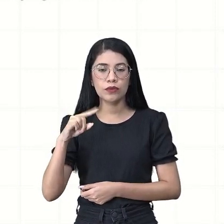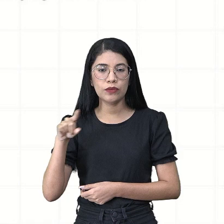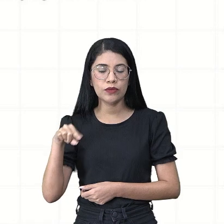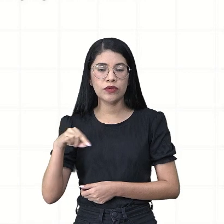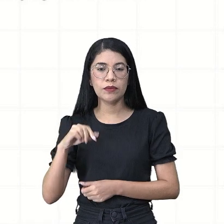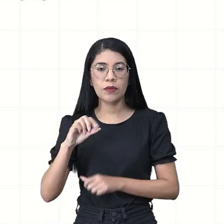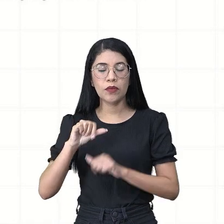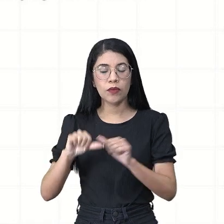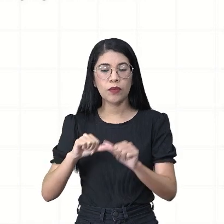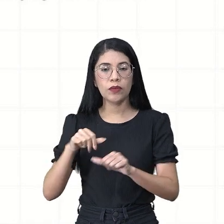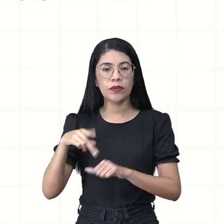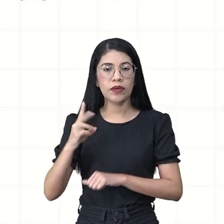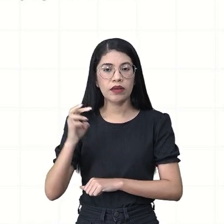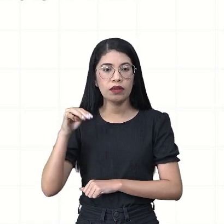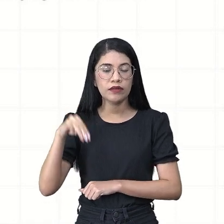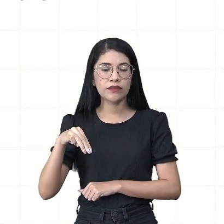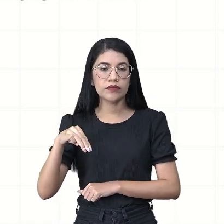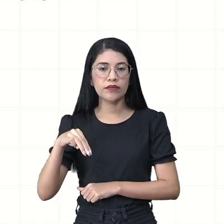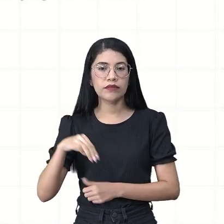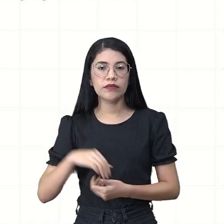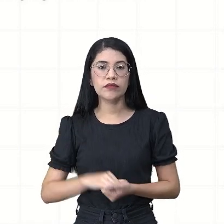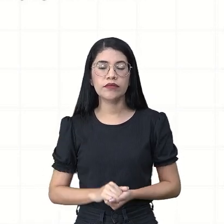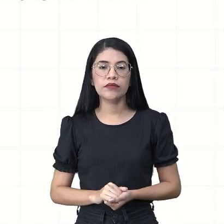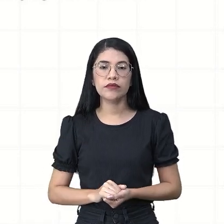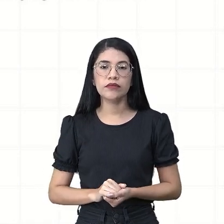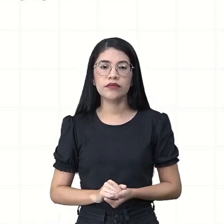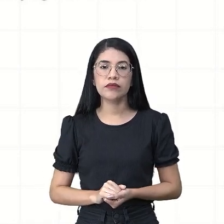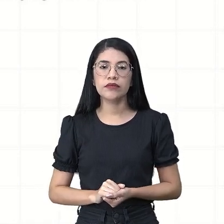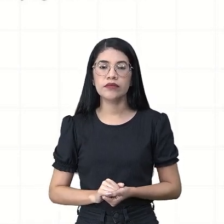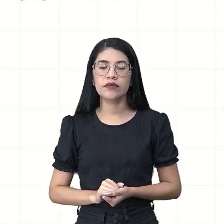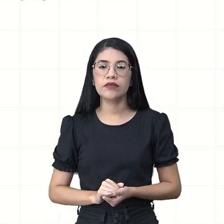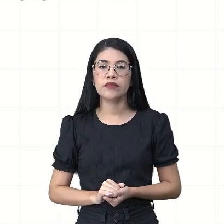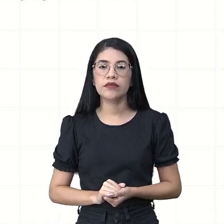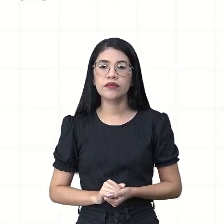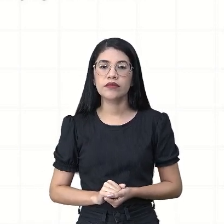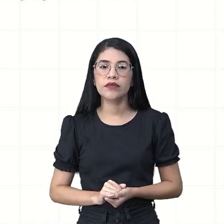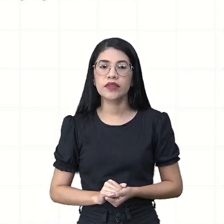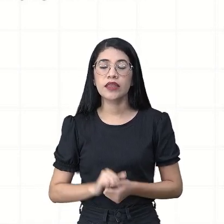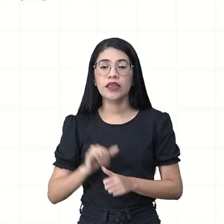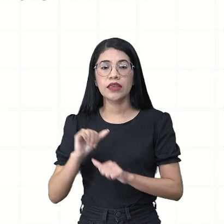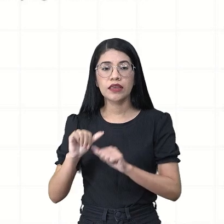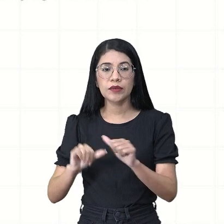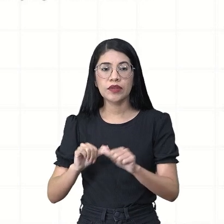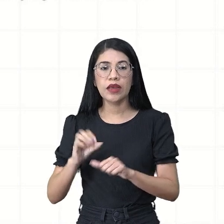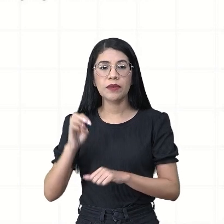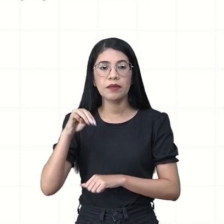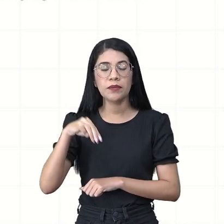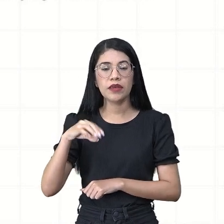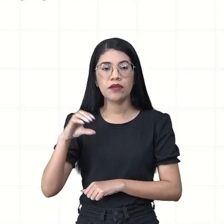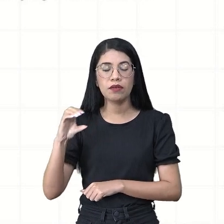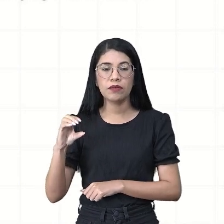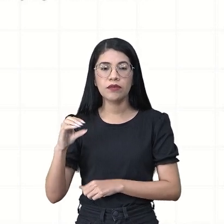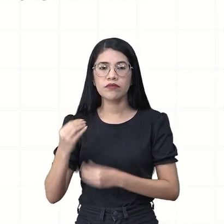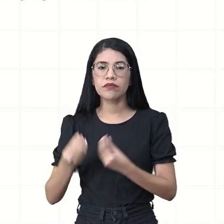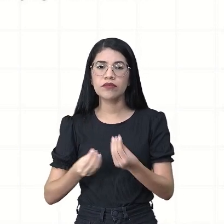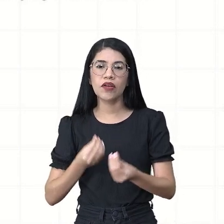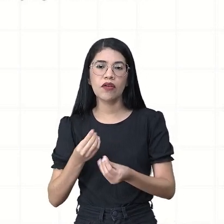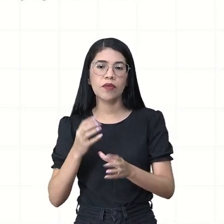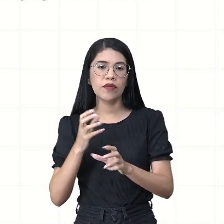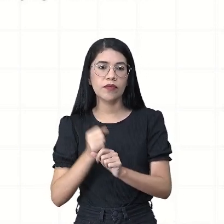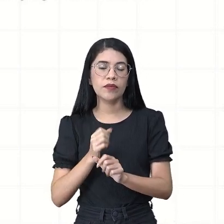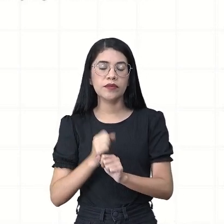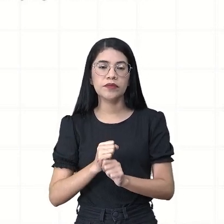quilômetro. Aliás, a gente vai transformar de ano-luz em quilômetros para micrômetro. Então, olha só o problema.